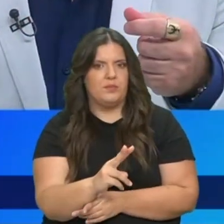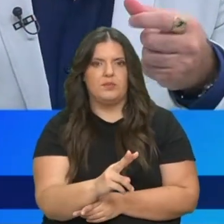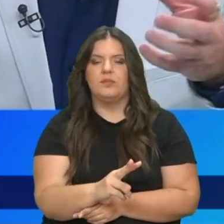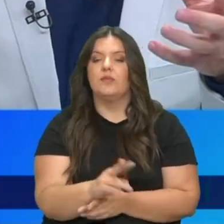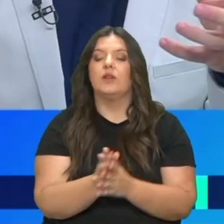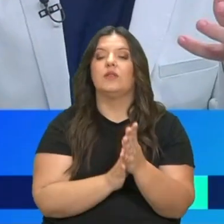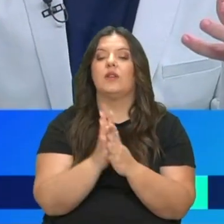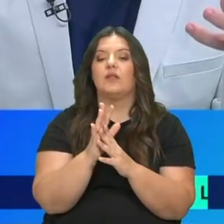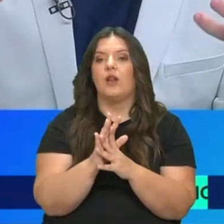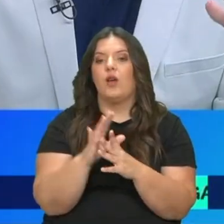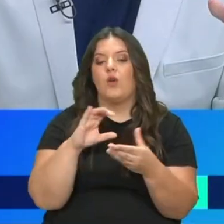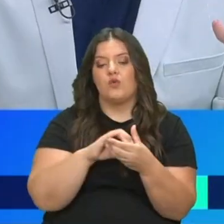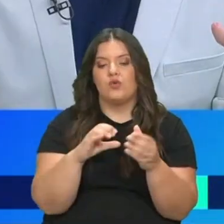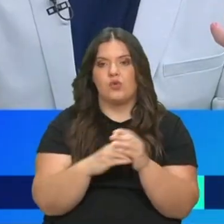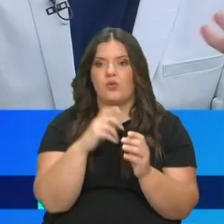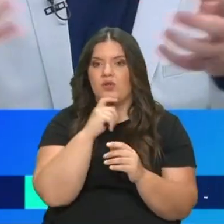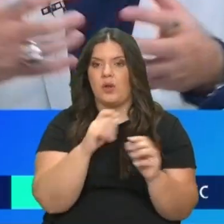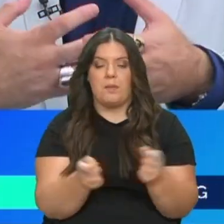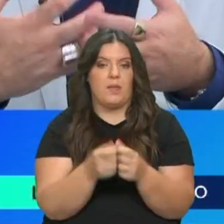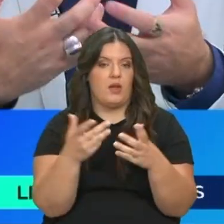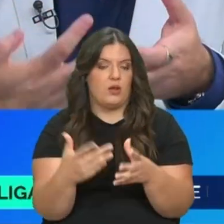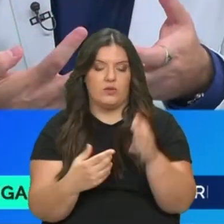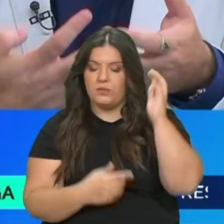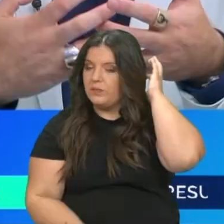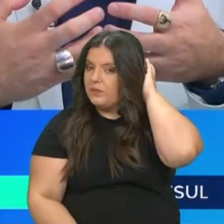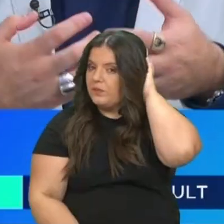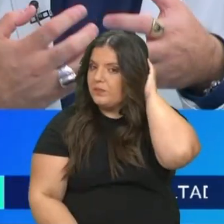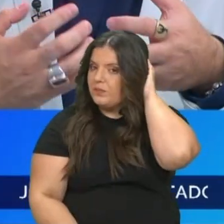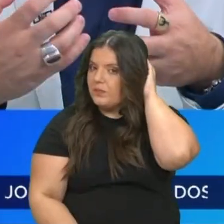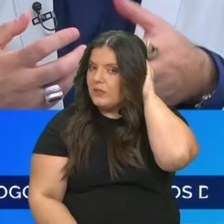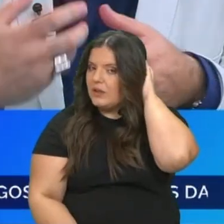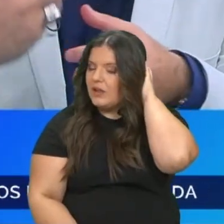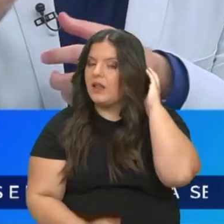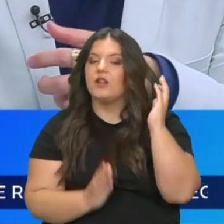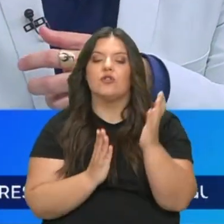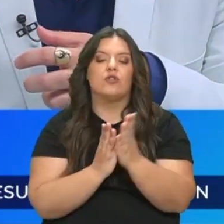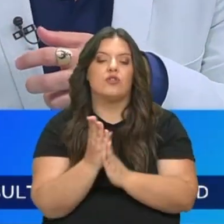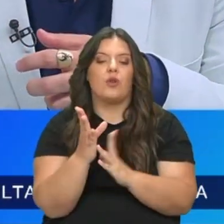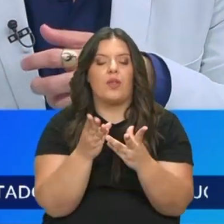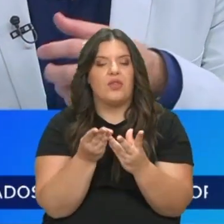aquela analogia, os cubos de gelo maiores que ainda estão a derreter, ou seja, que ainda estão a ser